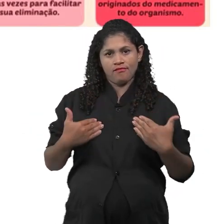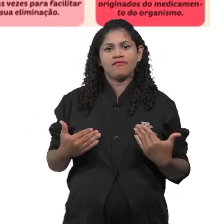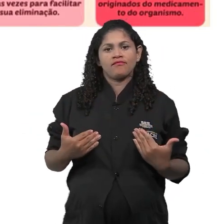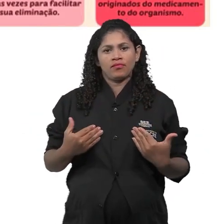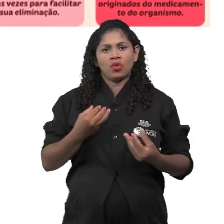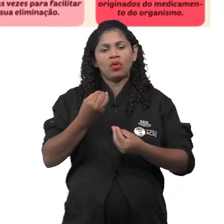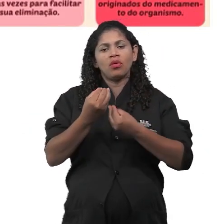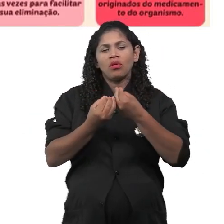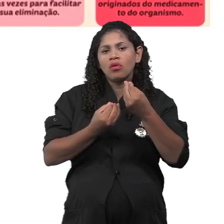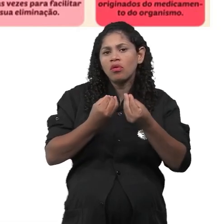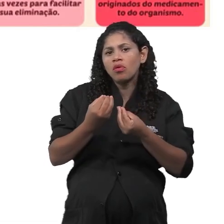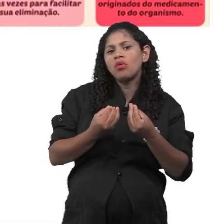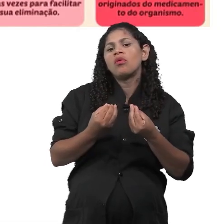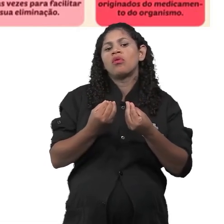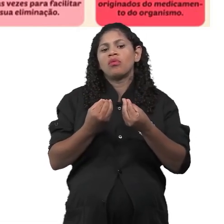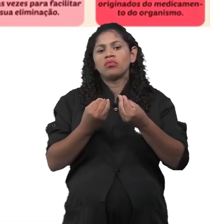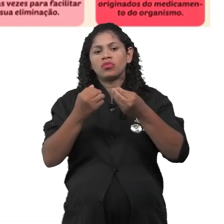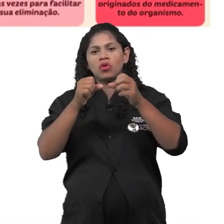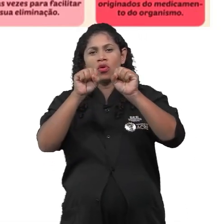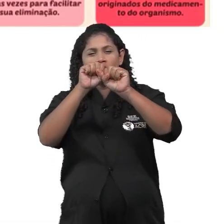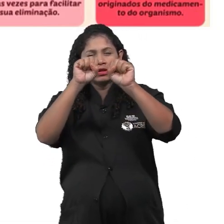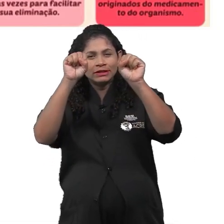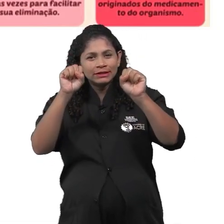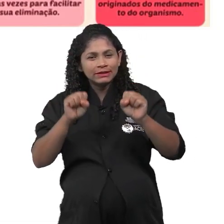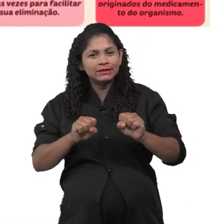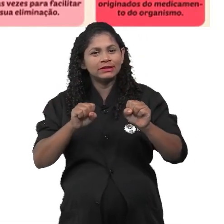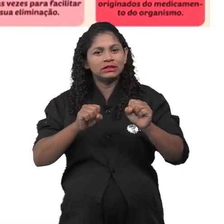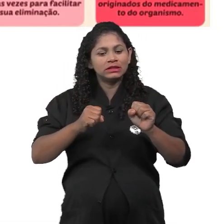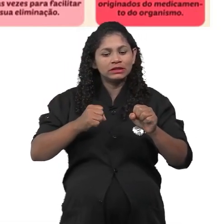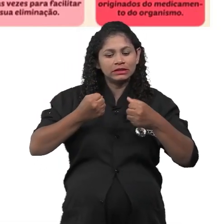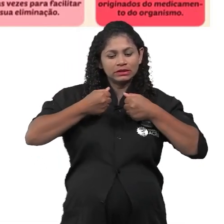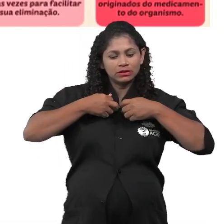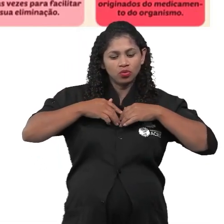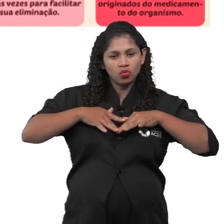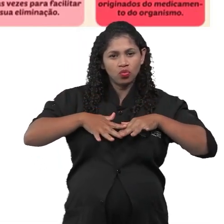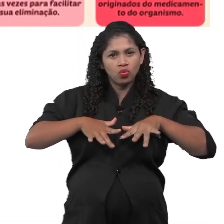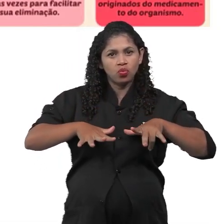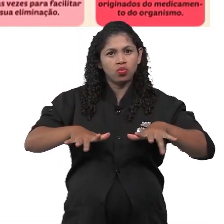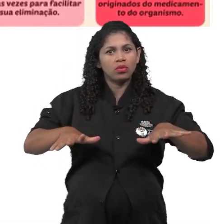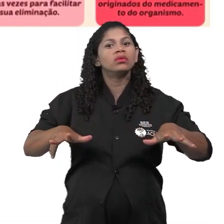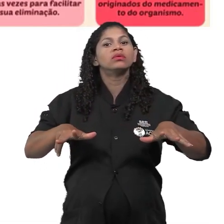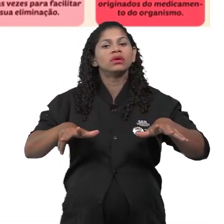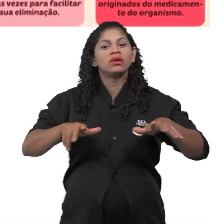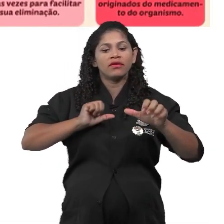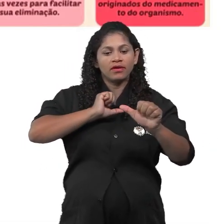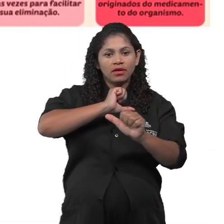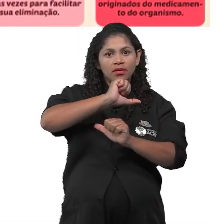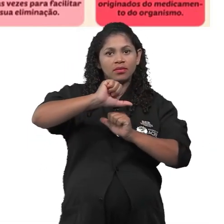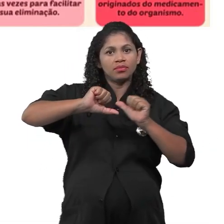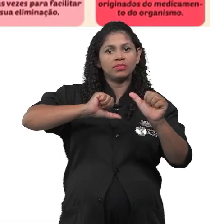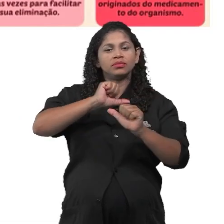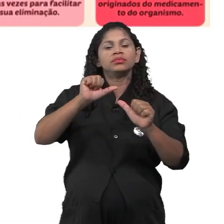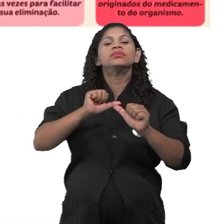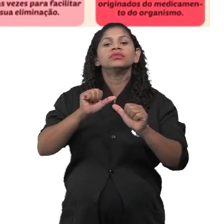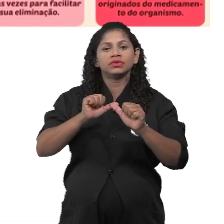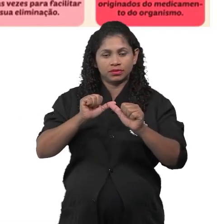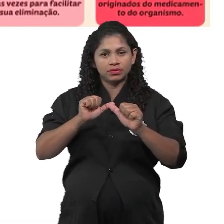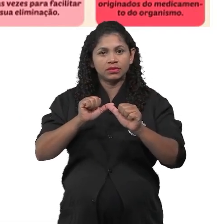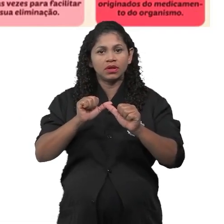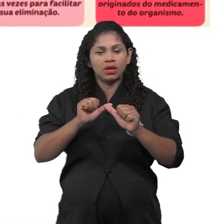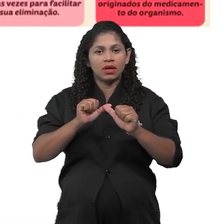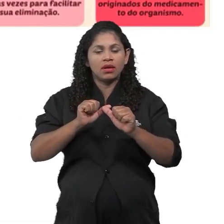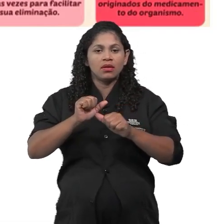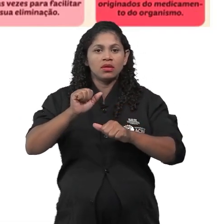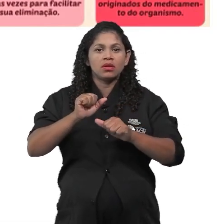o mecanismo de ação que esse medicamento ele vai ter ali no nosso organismo, que vai fazer a mudança ali nos efeitos bioquímicos